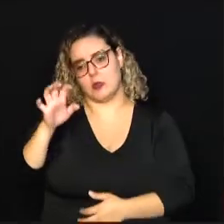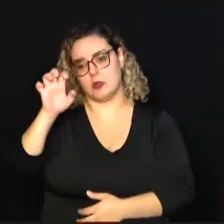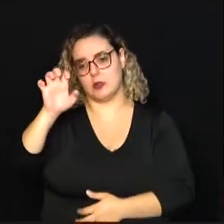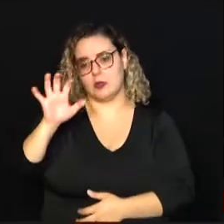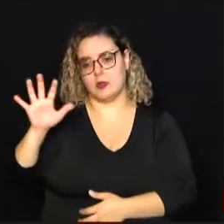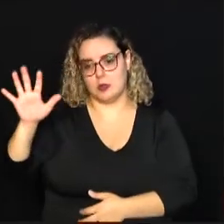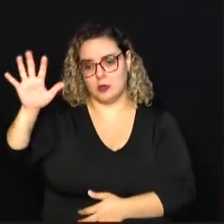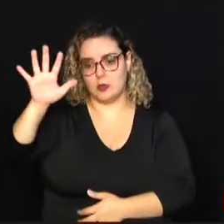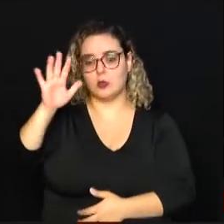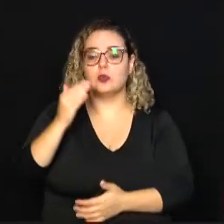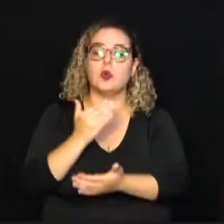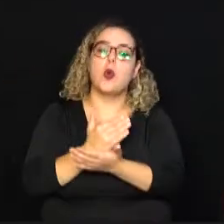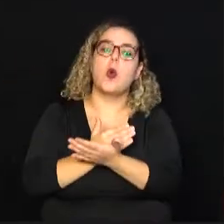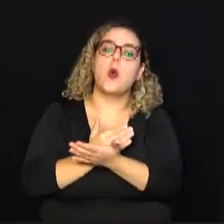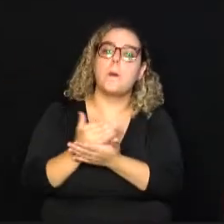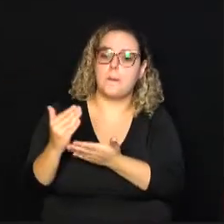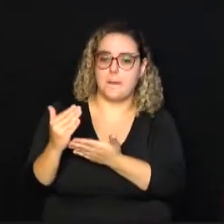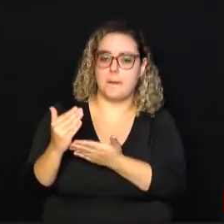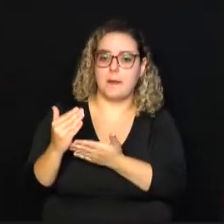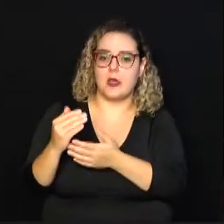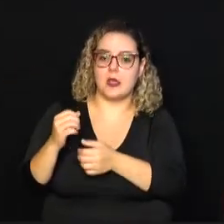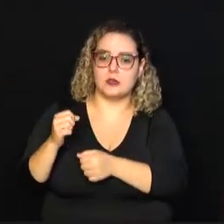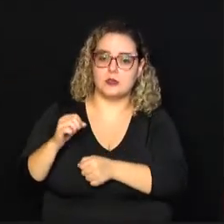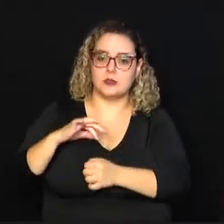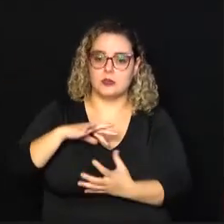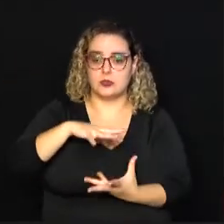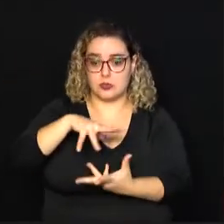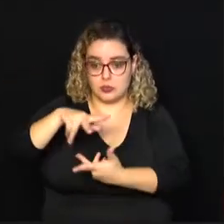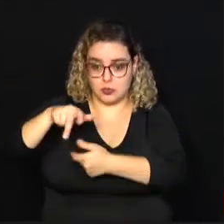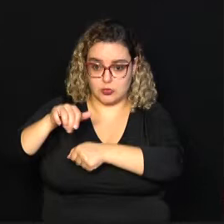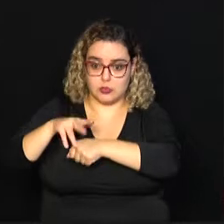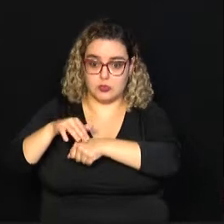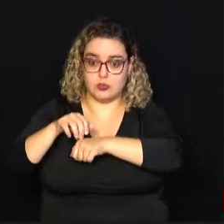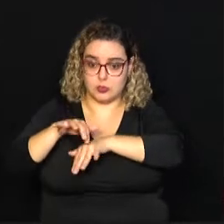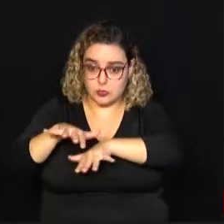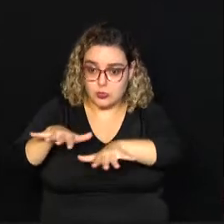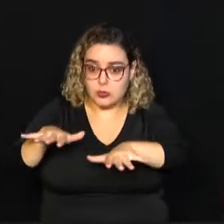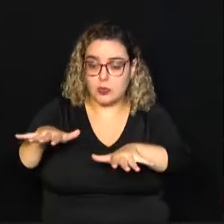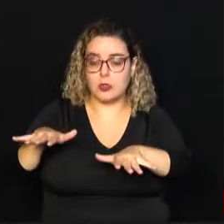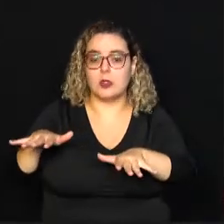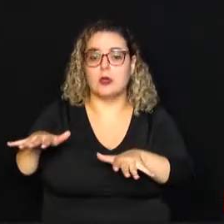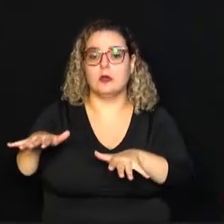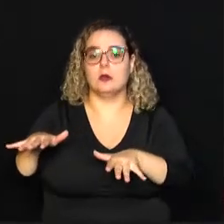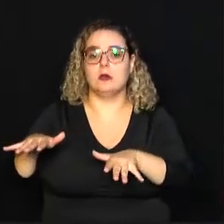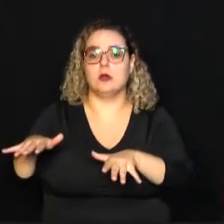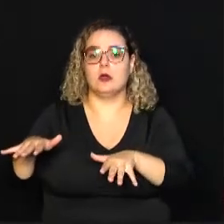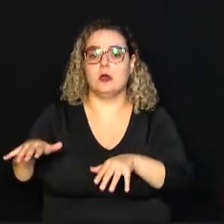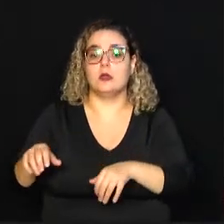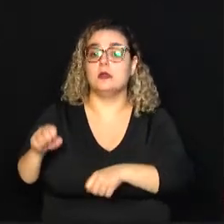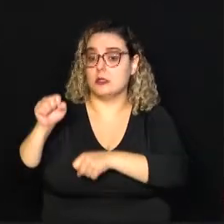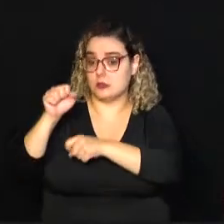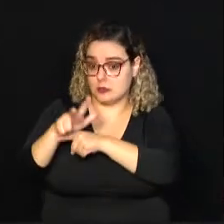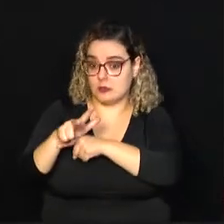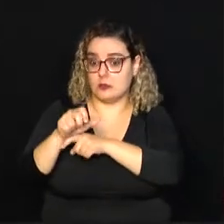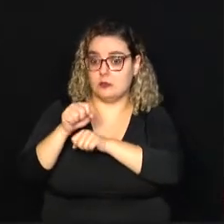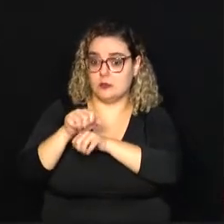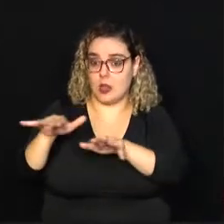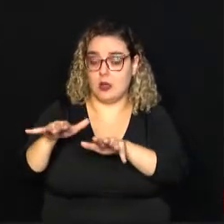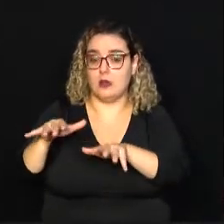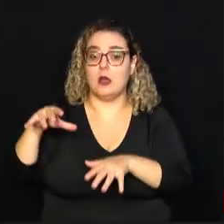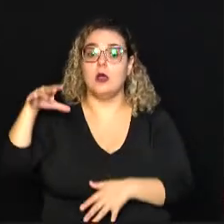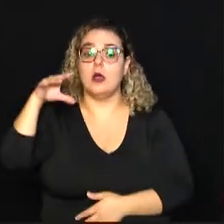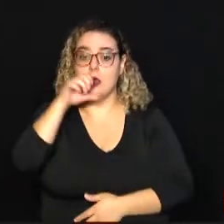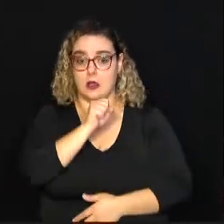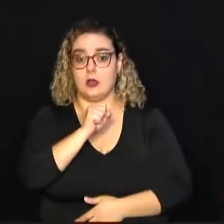da pandemia. E, a partir, portanto, desse vírus mais transmissível, esse vírus rapidamente, por ser